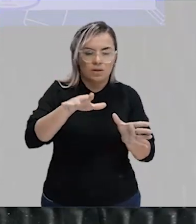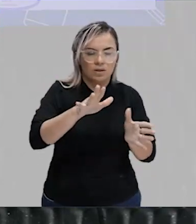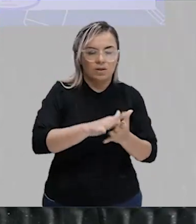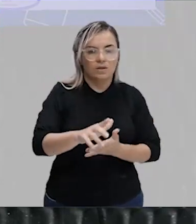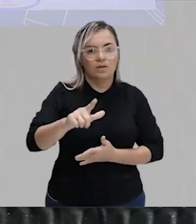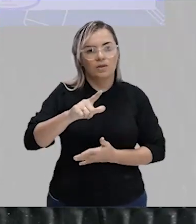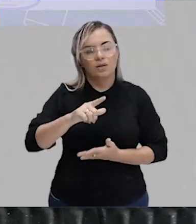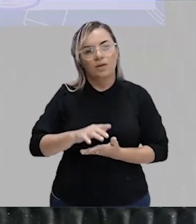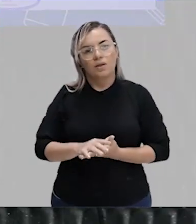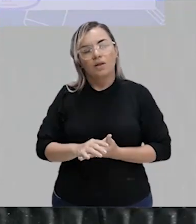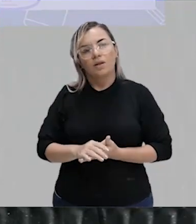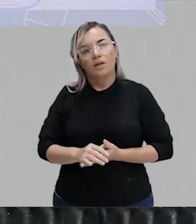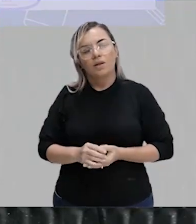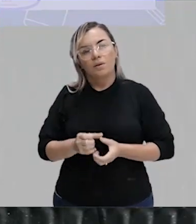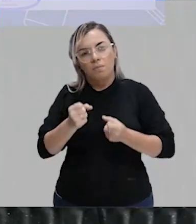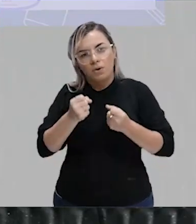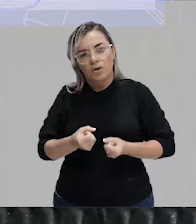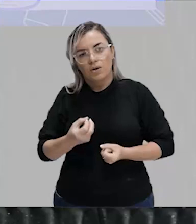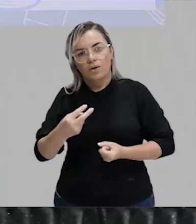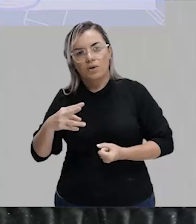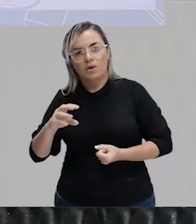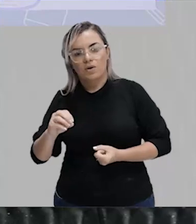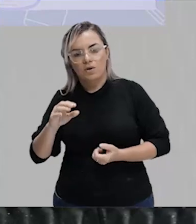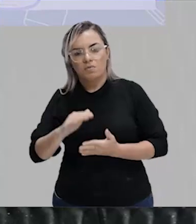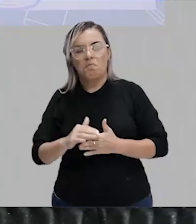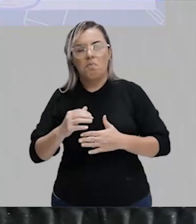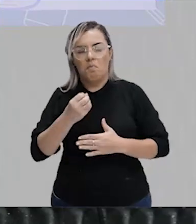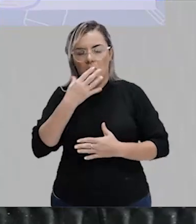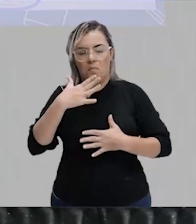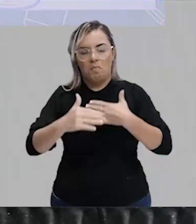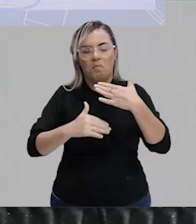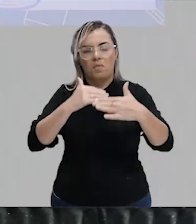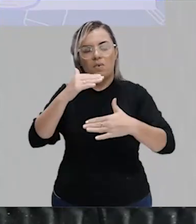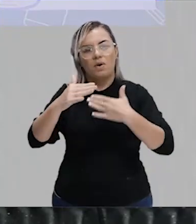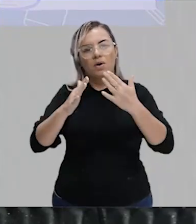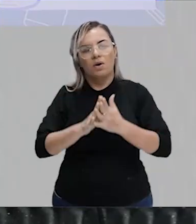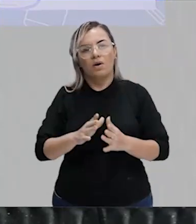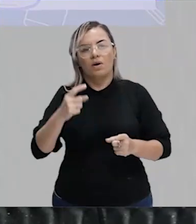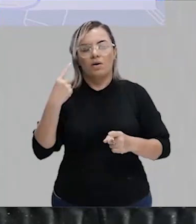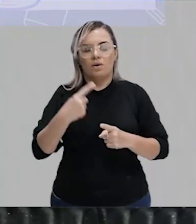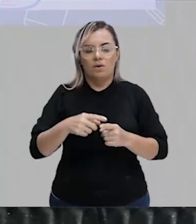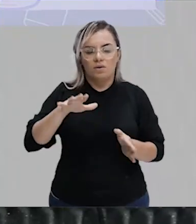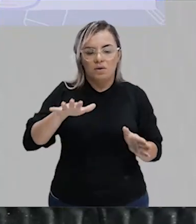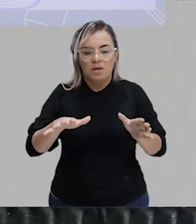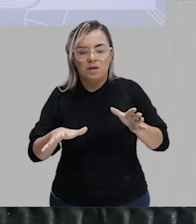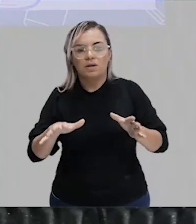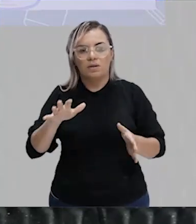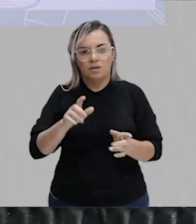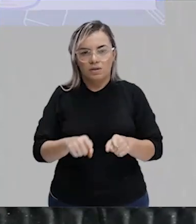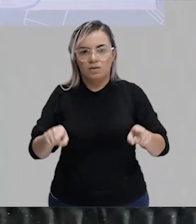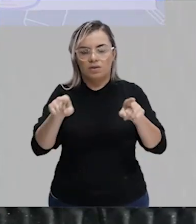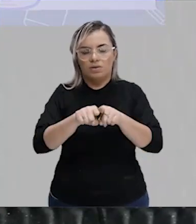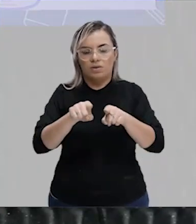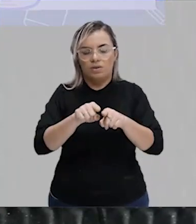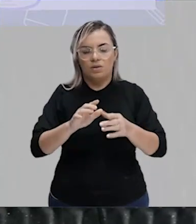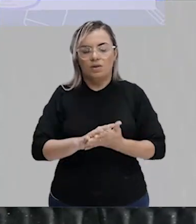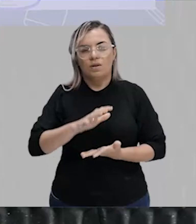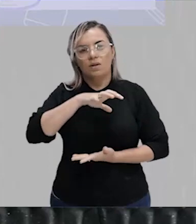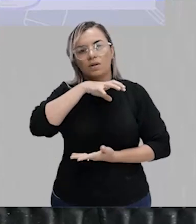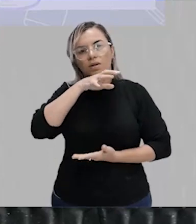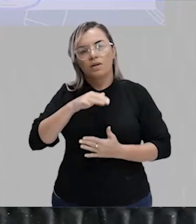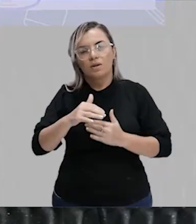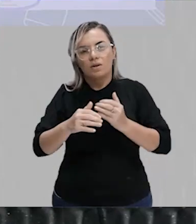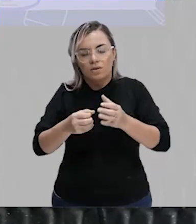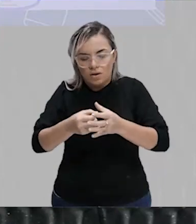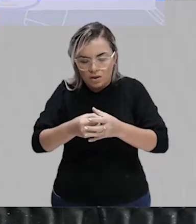ovos, ou animais ovíparos, ele é bem desenvolvido. Por quê? Porque nesses animais que põem ovos, o animalzinho vai